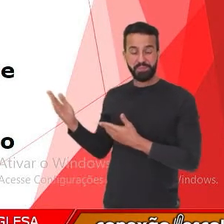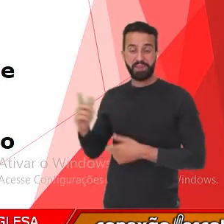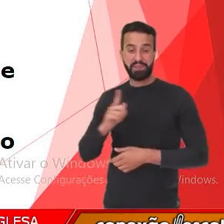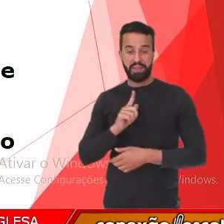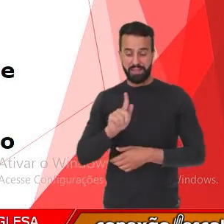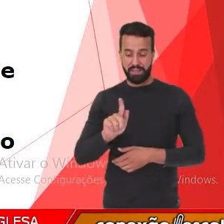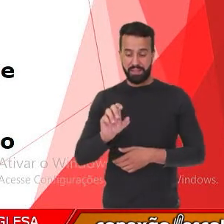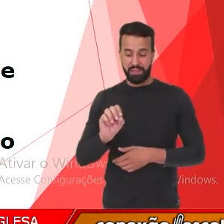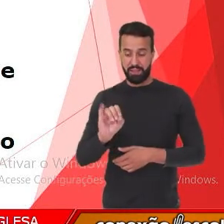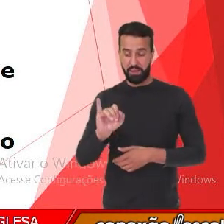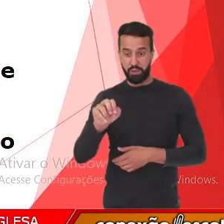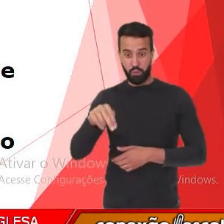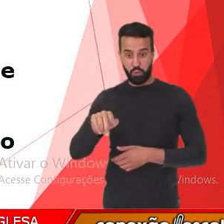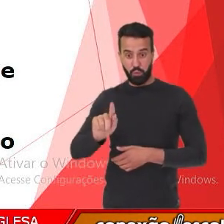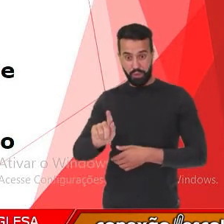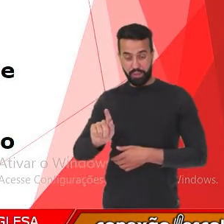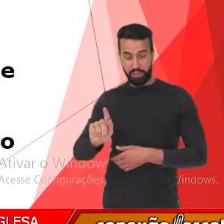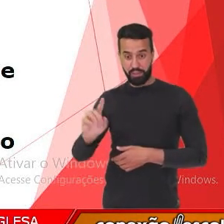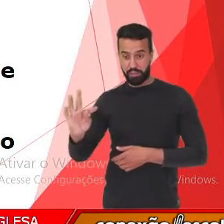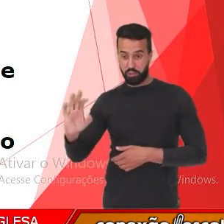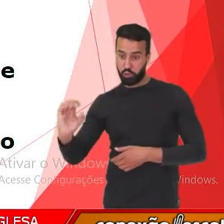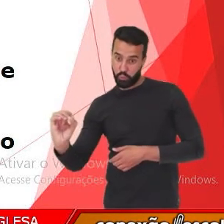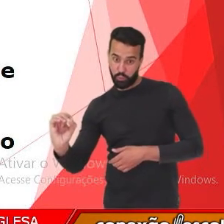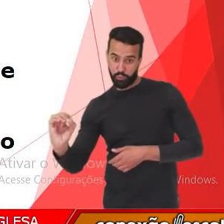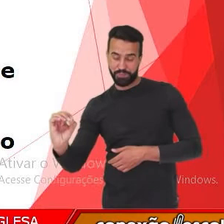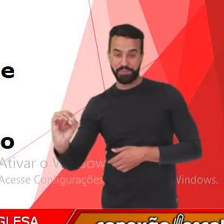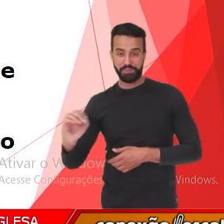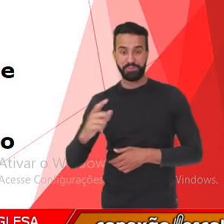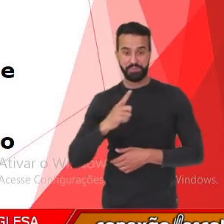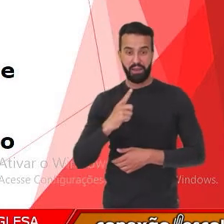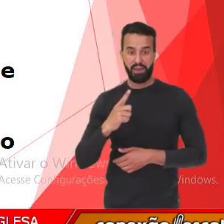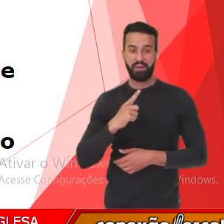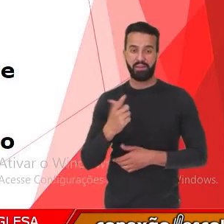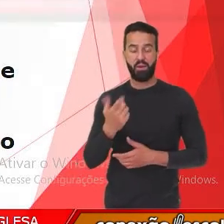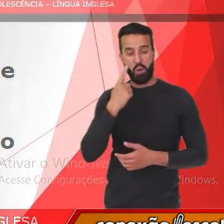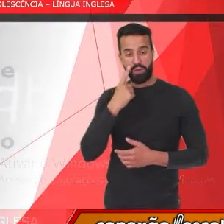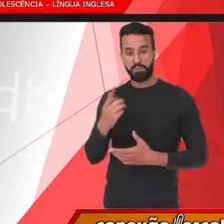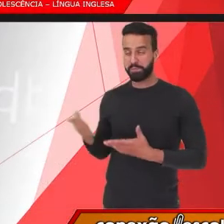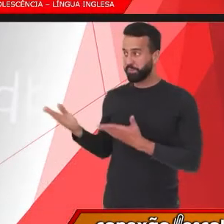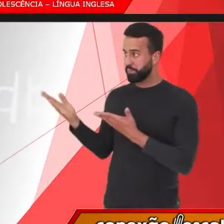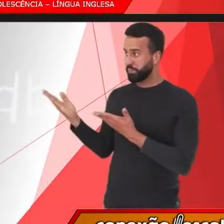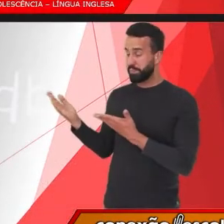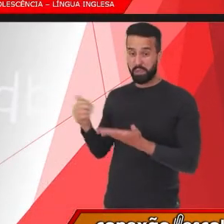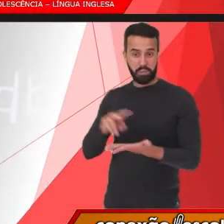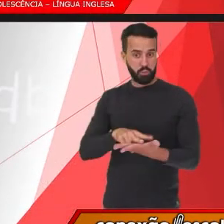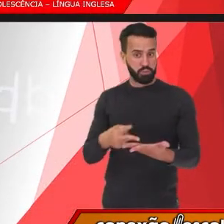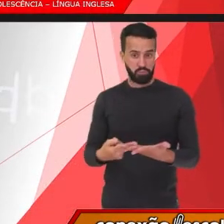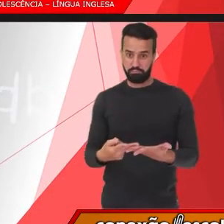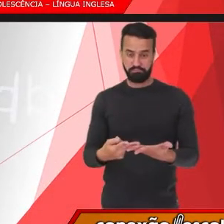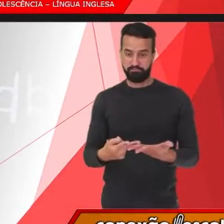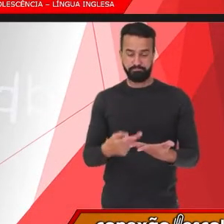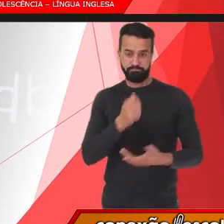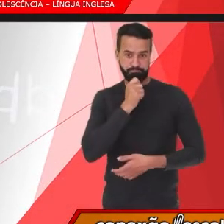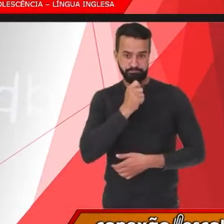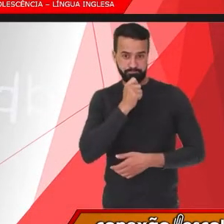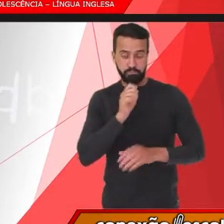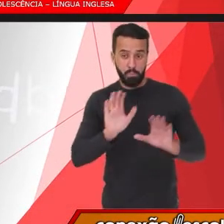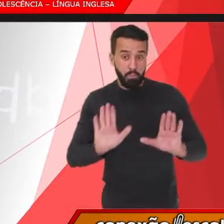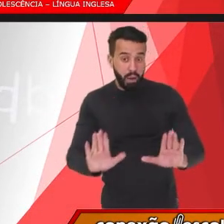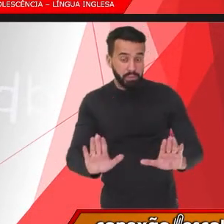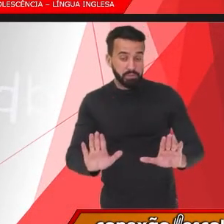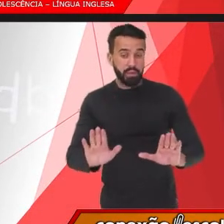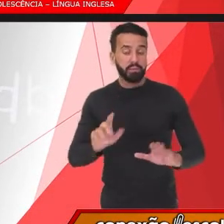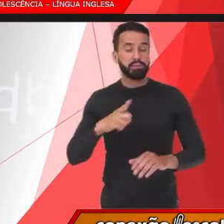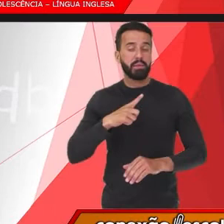going to. Eu não sei se vocês se lembram, mas will e going to, eu não vou traduzi-los agora, eles se referem a